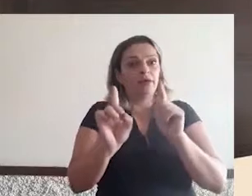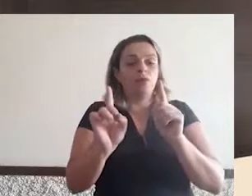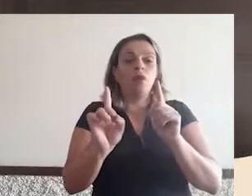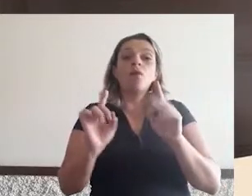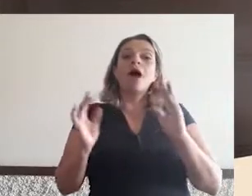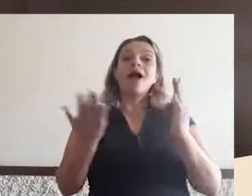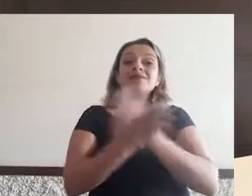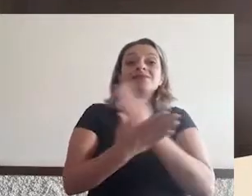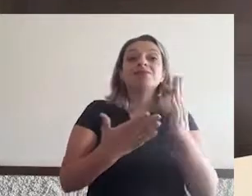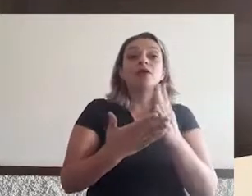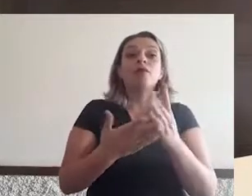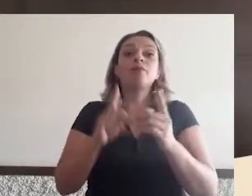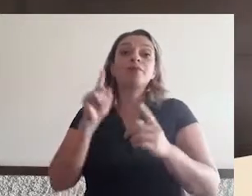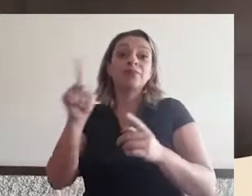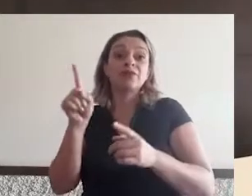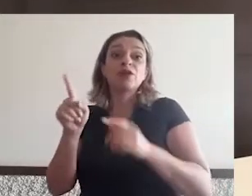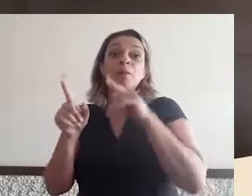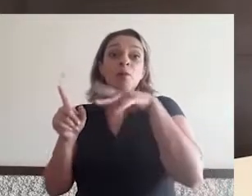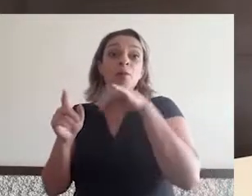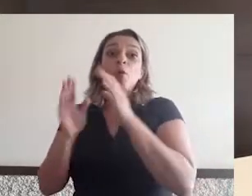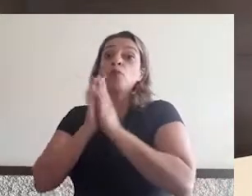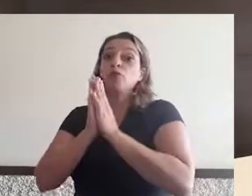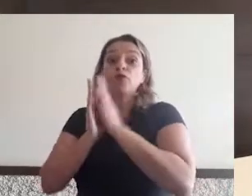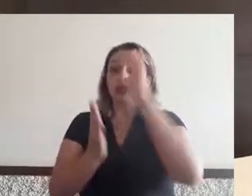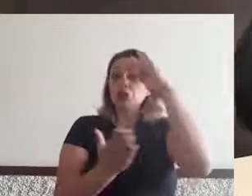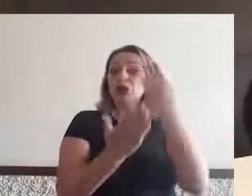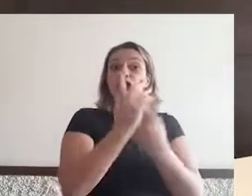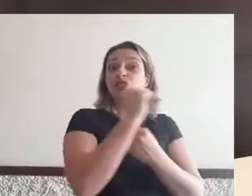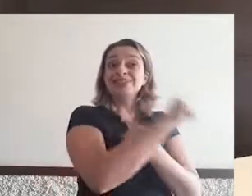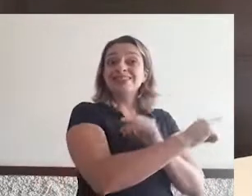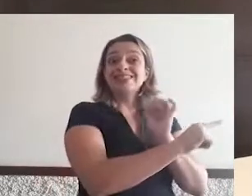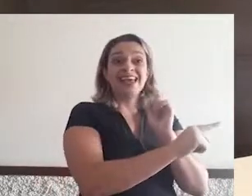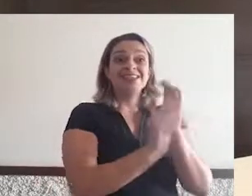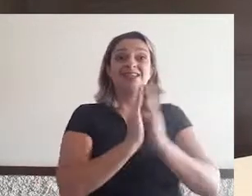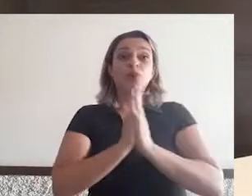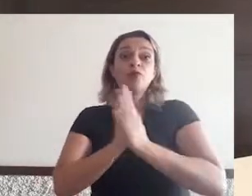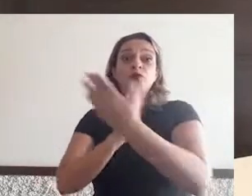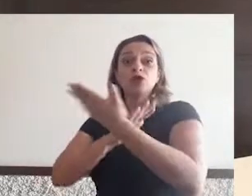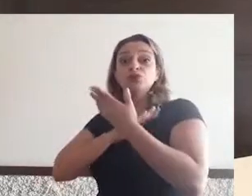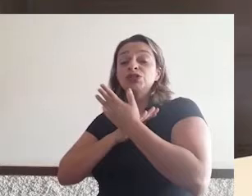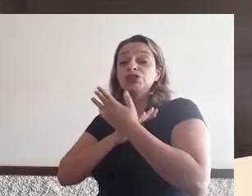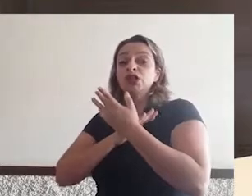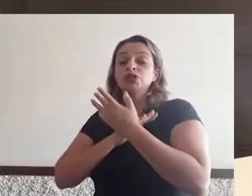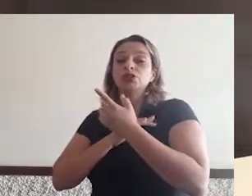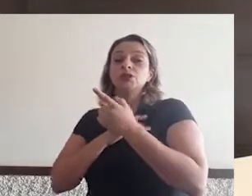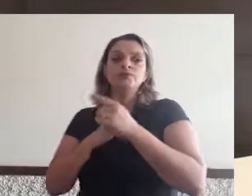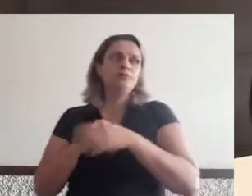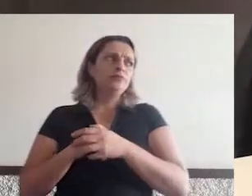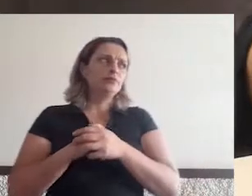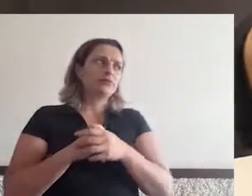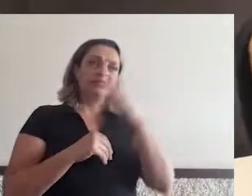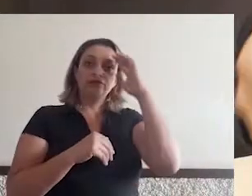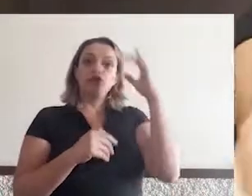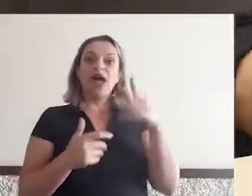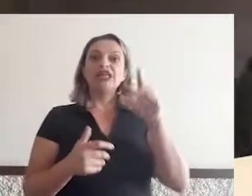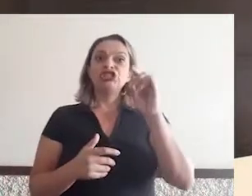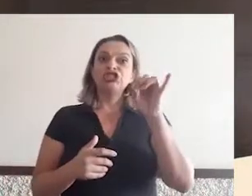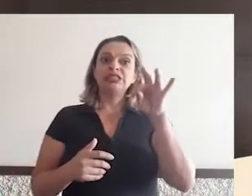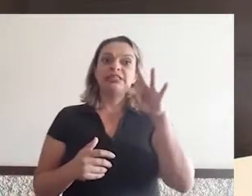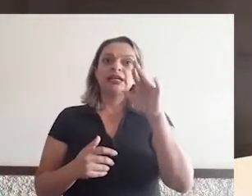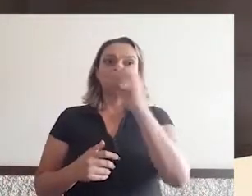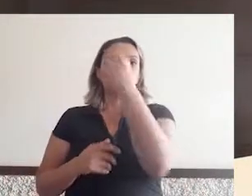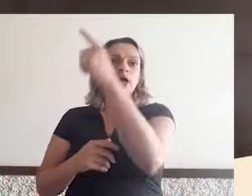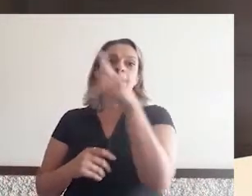Pompeu o título de ditador, que a lei romana preconizava em tempos de crise. Pompeu,